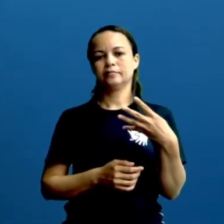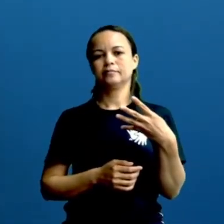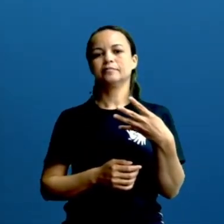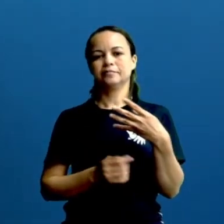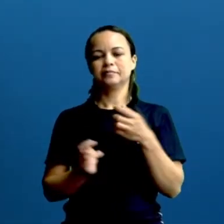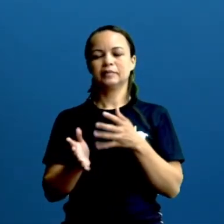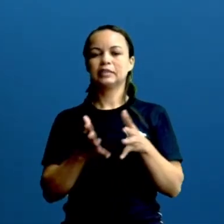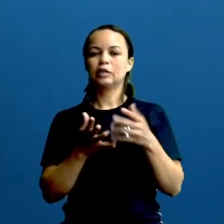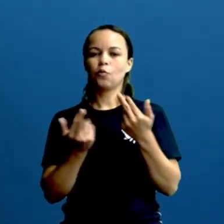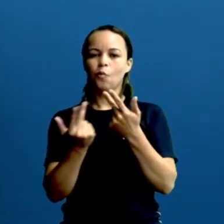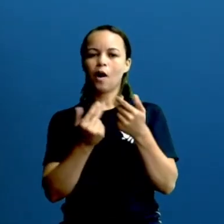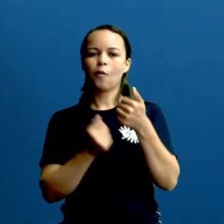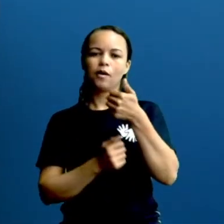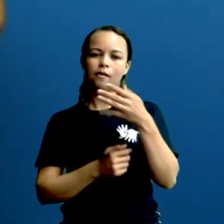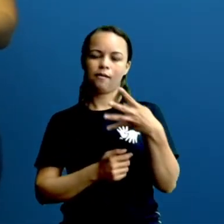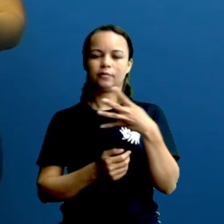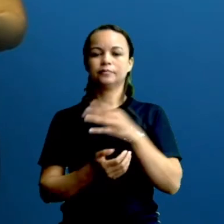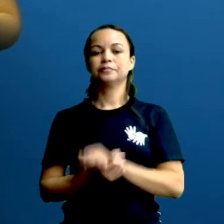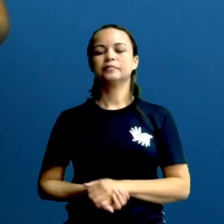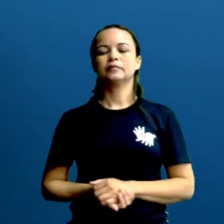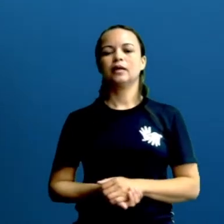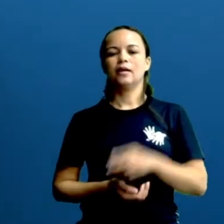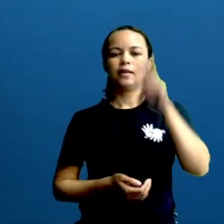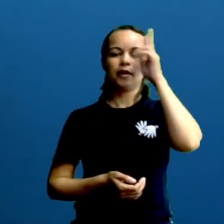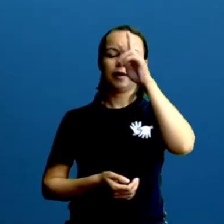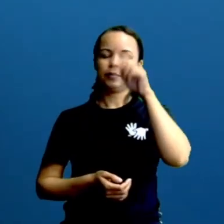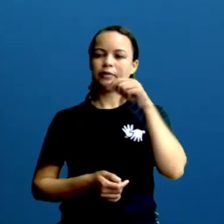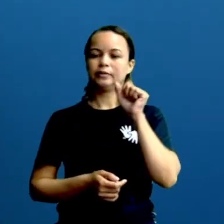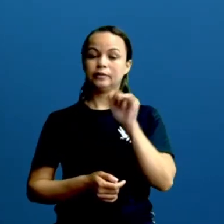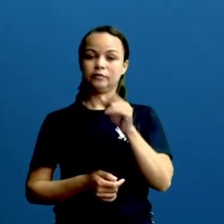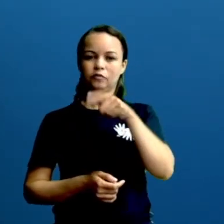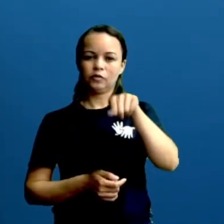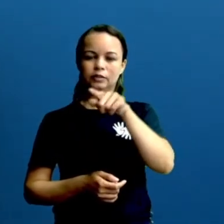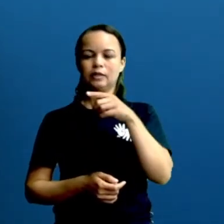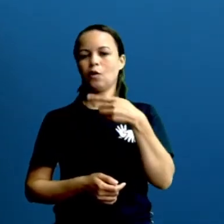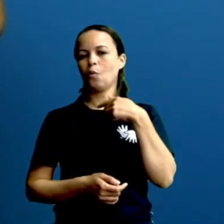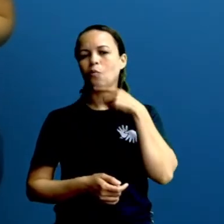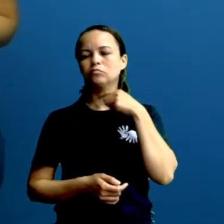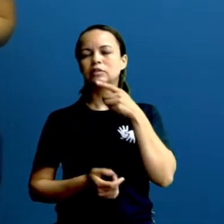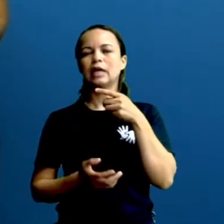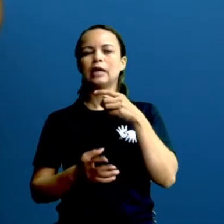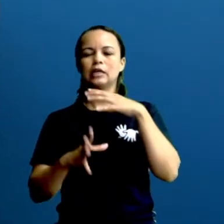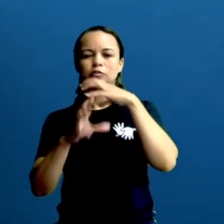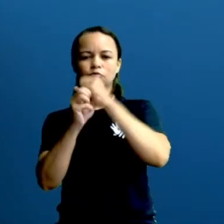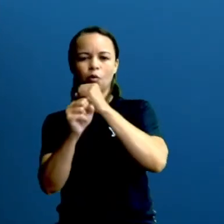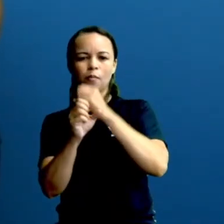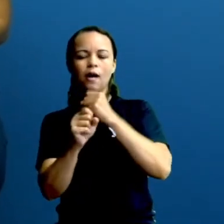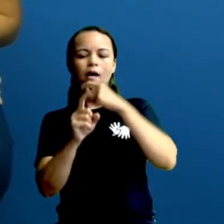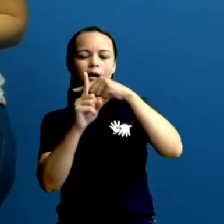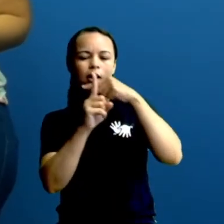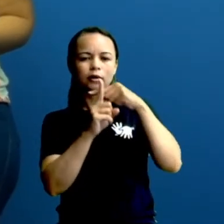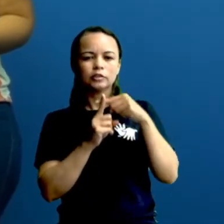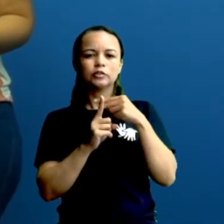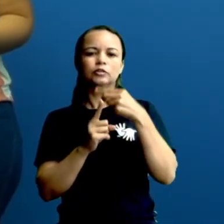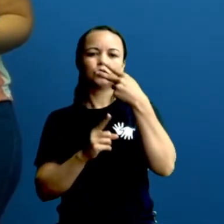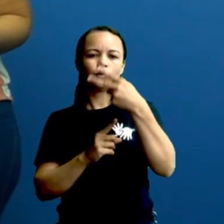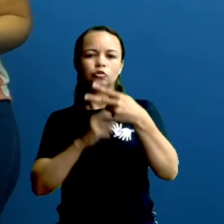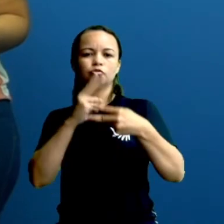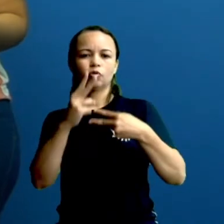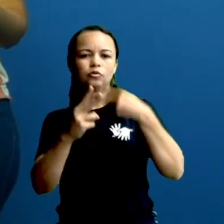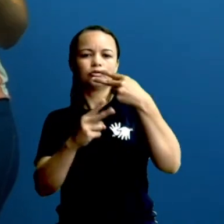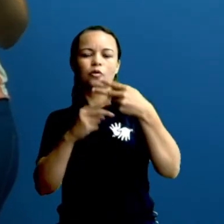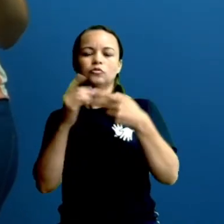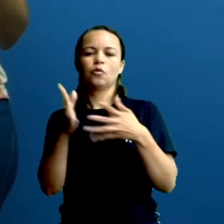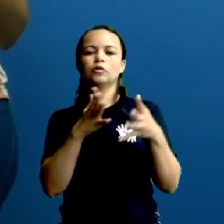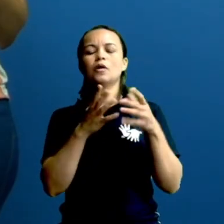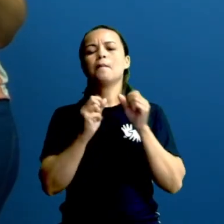2, igual a 14. Lembra, se você não consegue somar de 2 em 2, você pode fazer os usos de imagem,